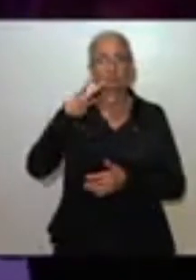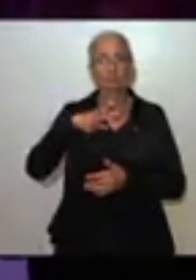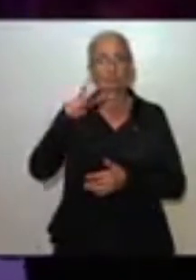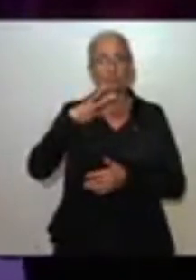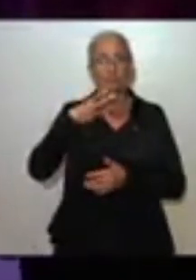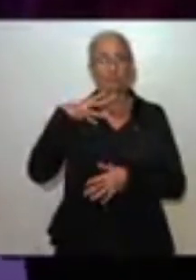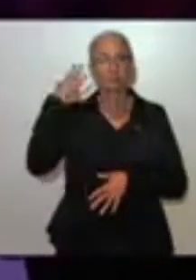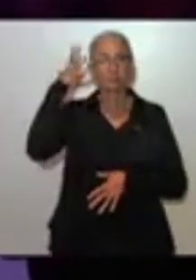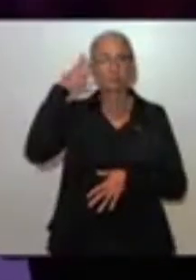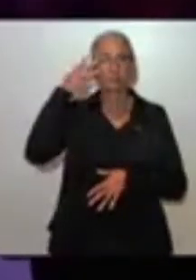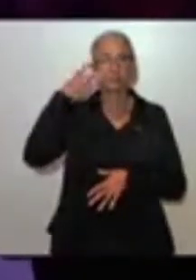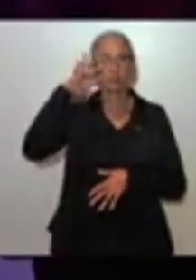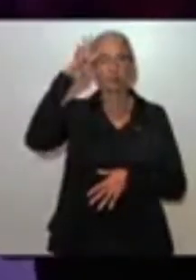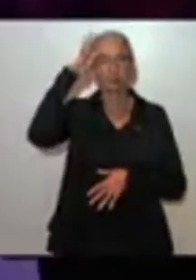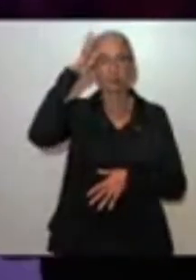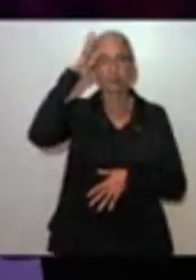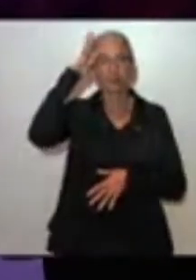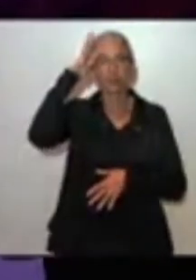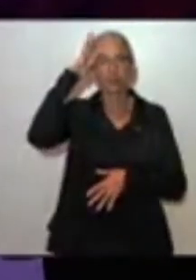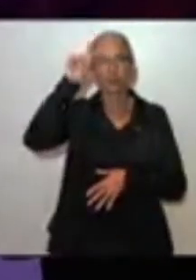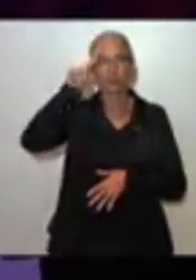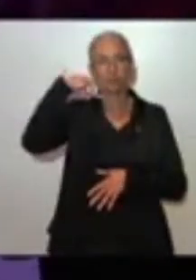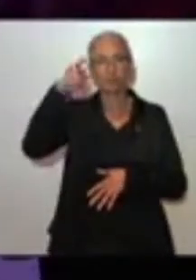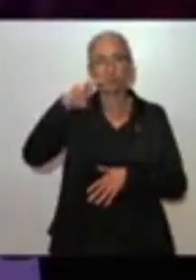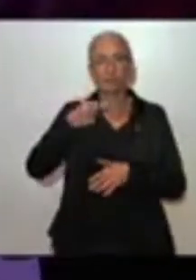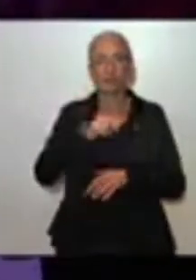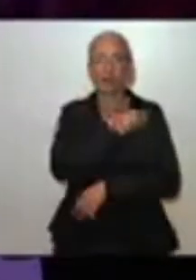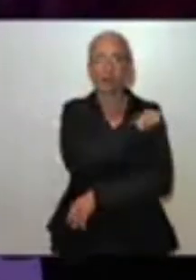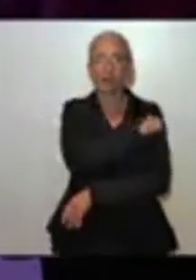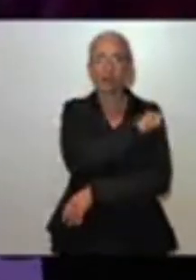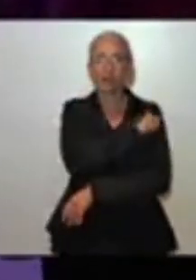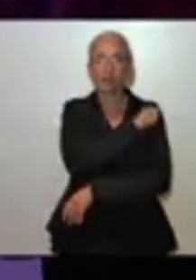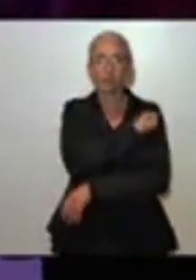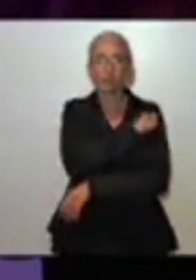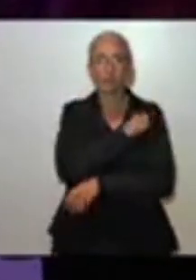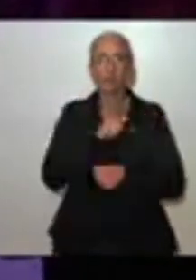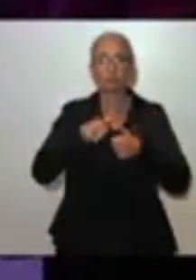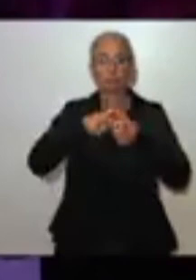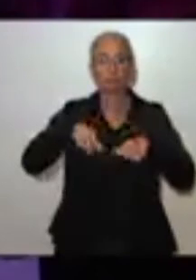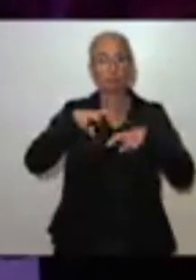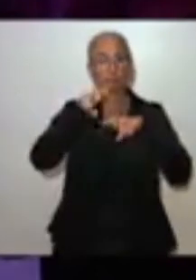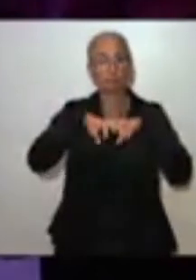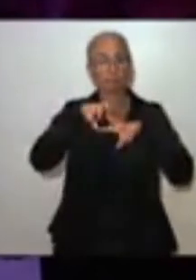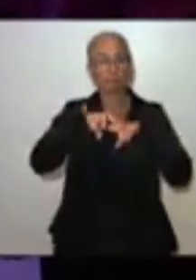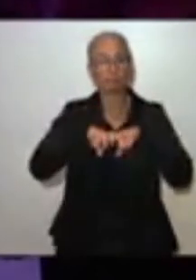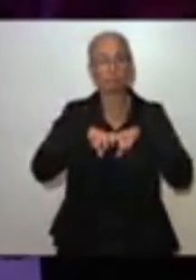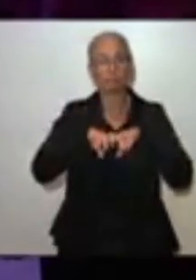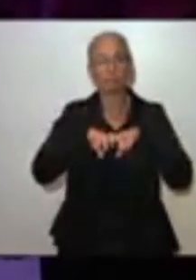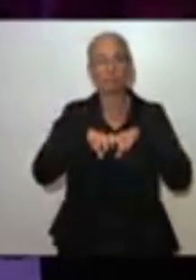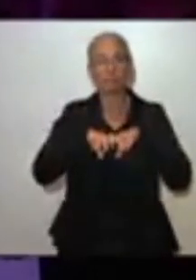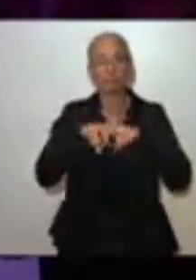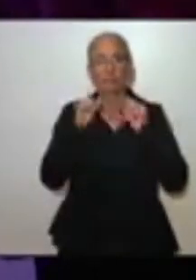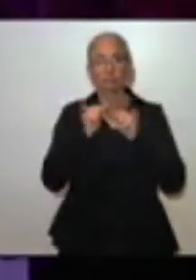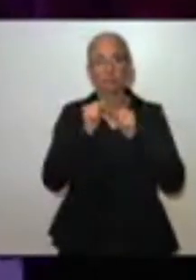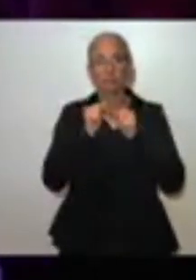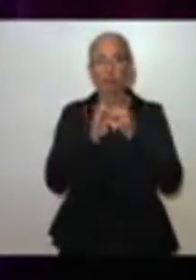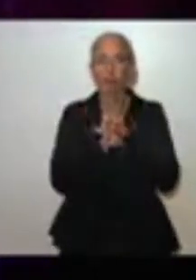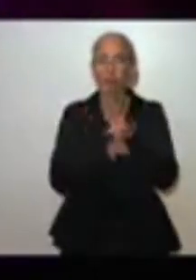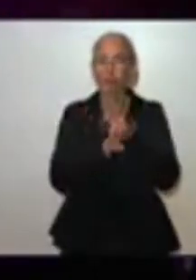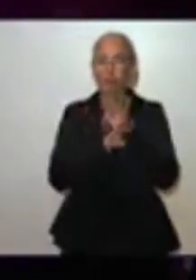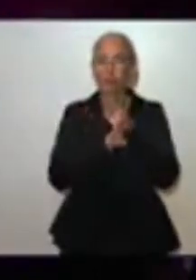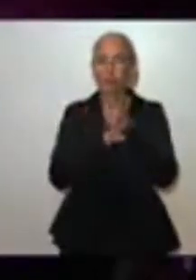e nos veremos na quarta mas por favor alunos permaneçam em seus lugares vocês vão ser